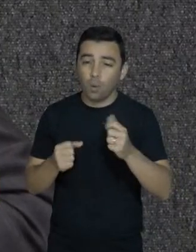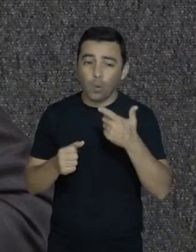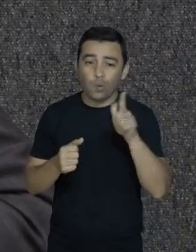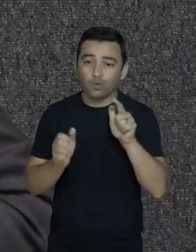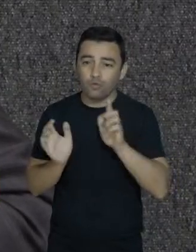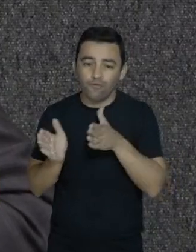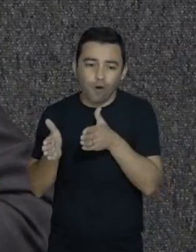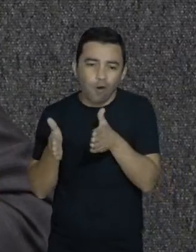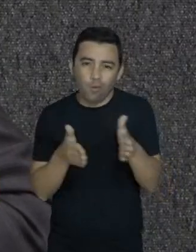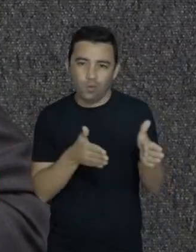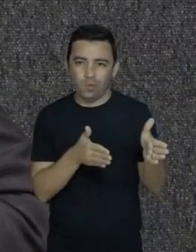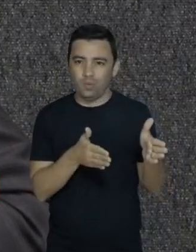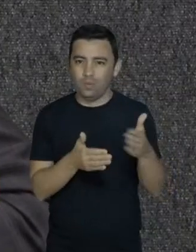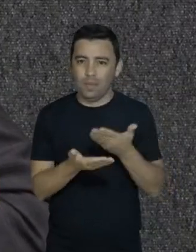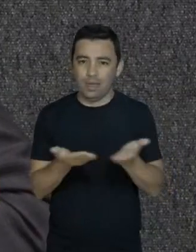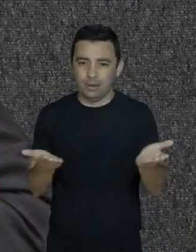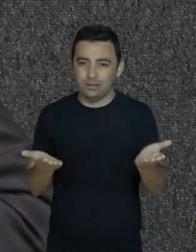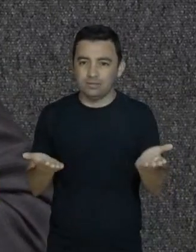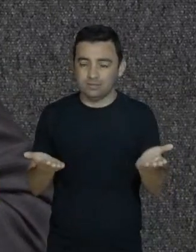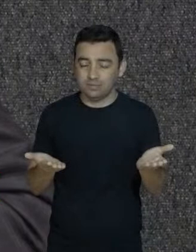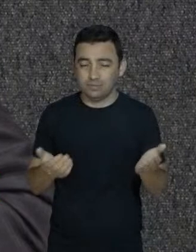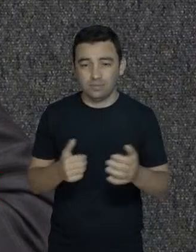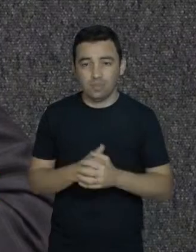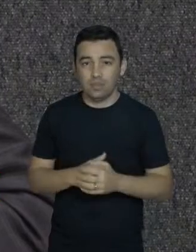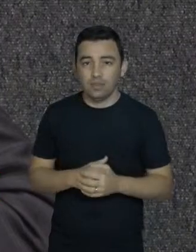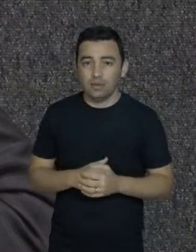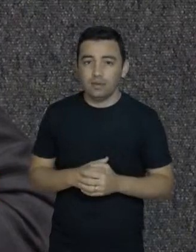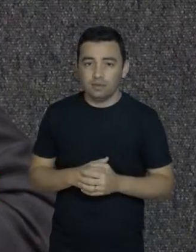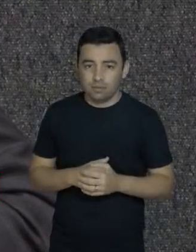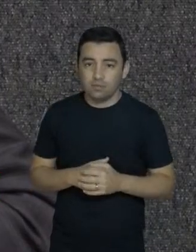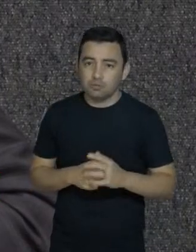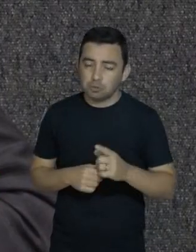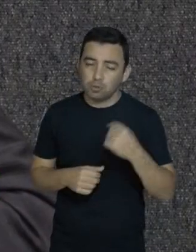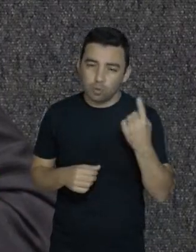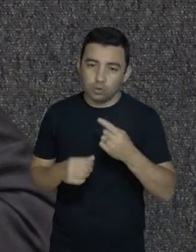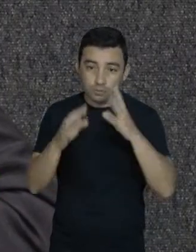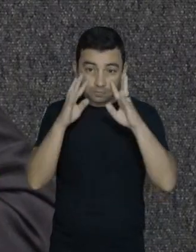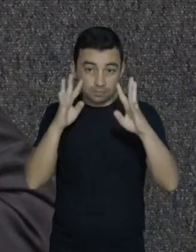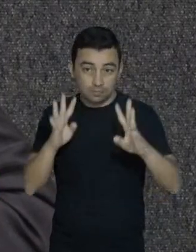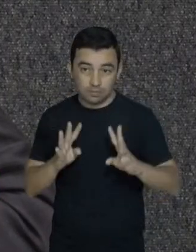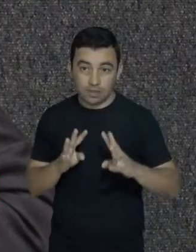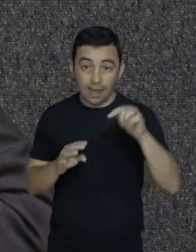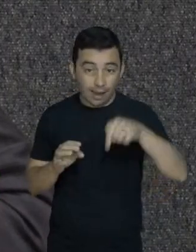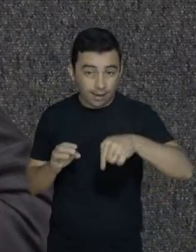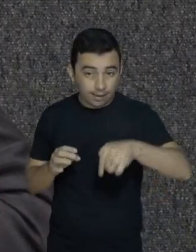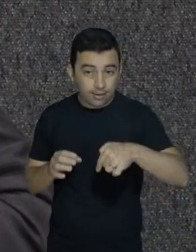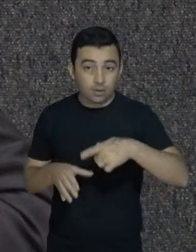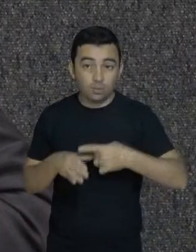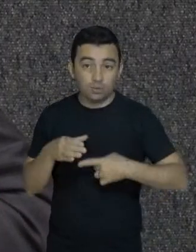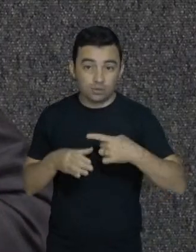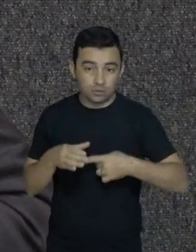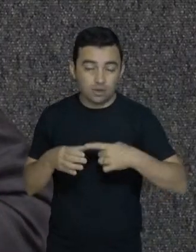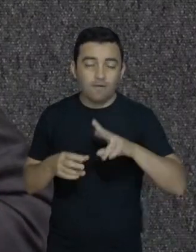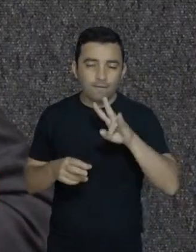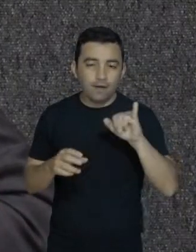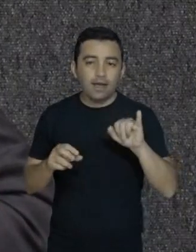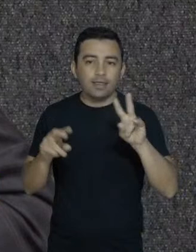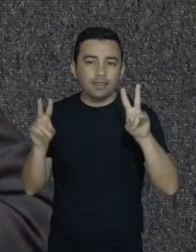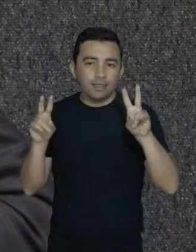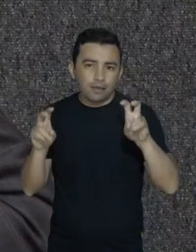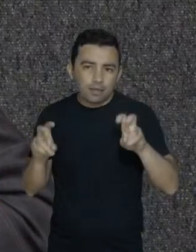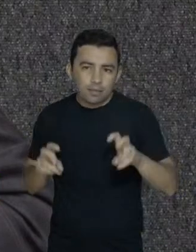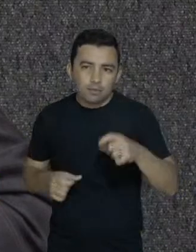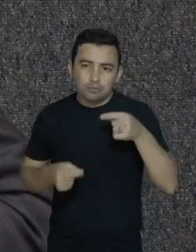e a sua razão de desistir mas até para que aquilo estão nos assistindo é aqui na comissão que serão tratados e